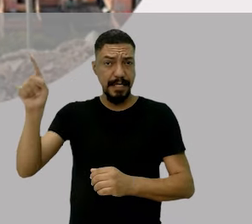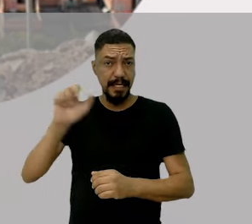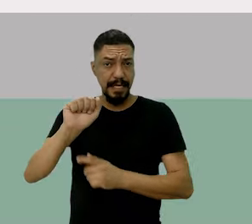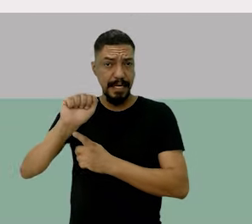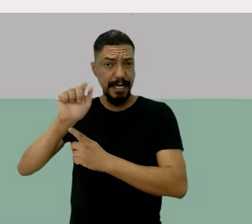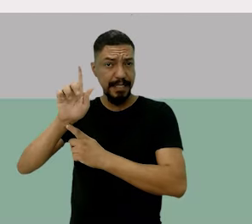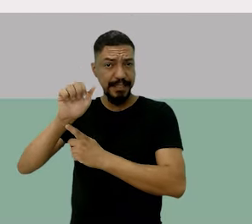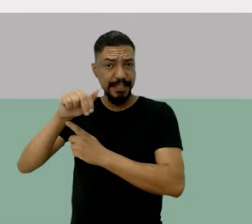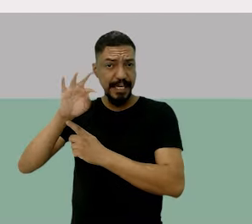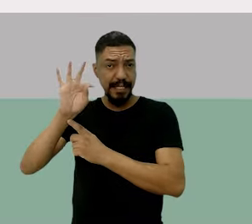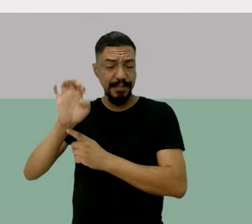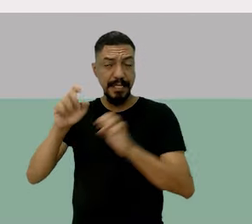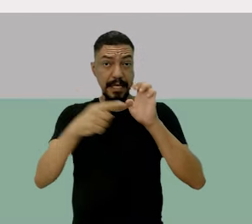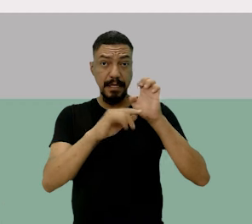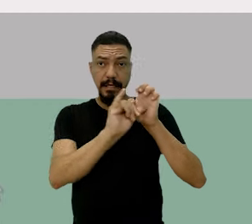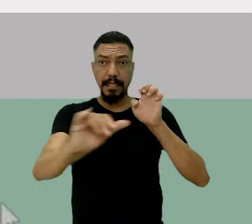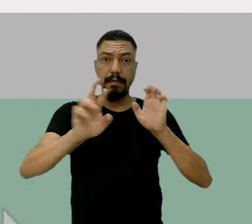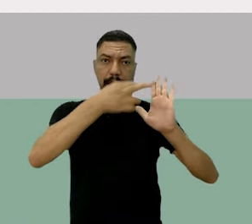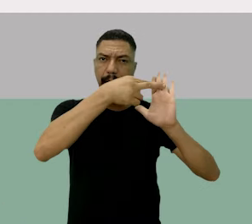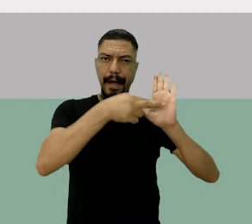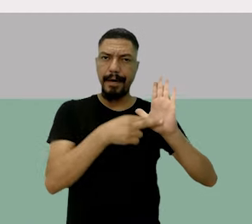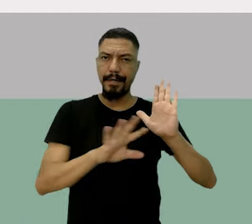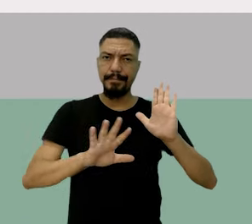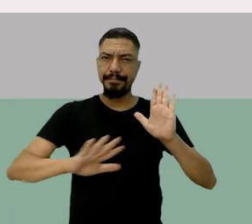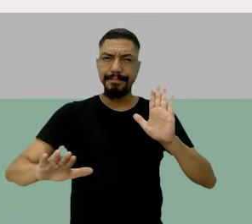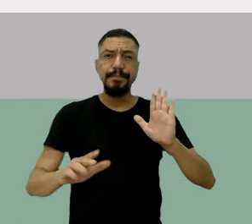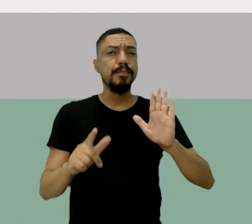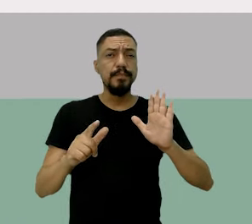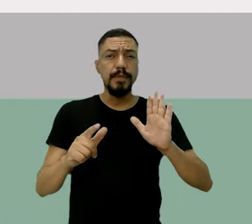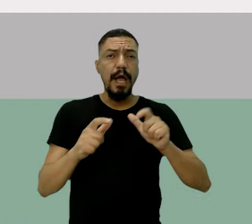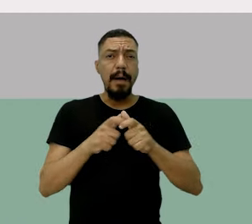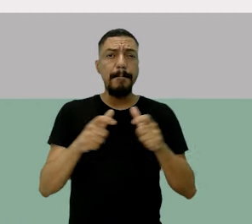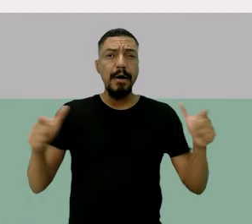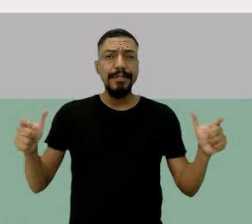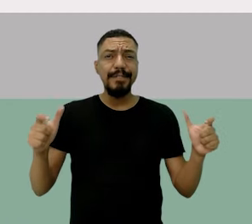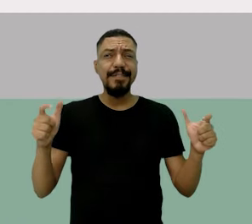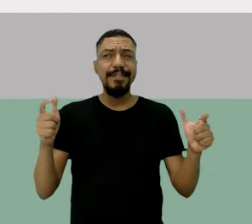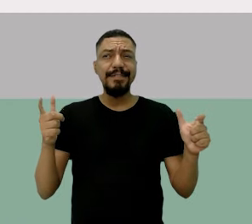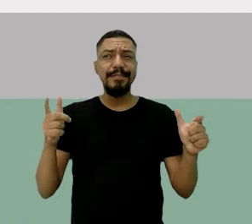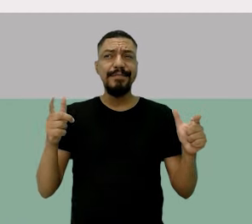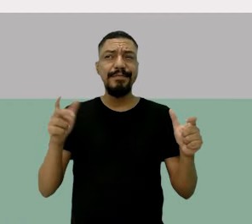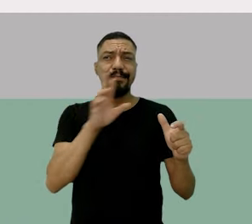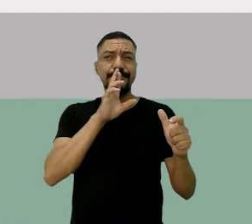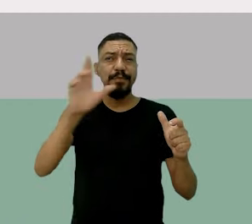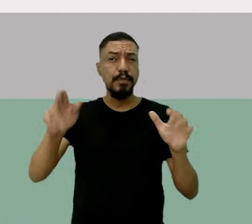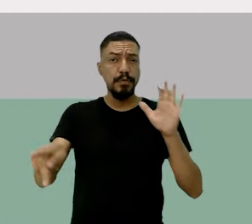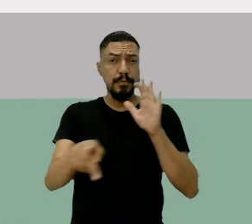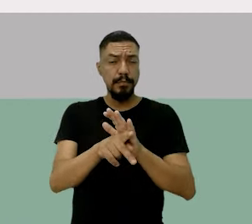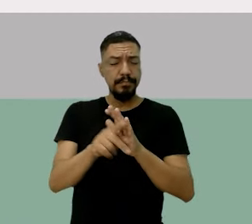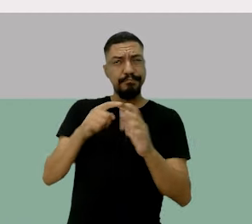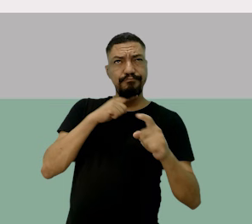agente, o edital, ele é a regra do jogo. Então, grande parte das respostas para as